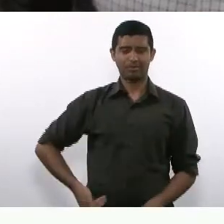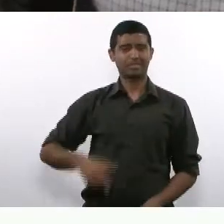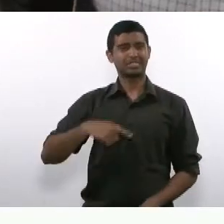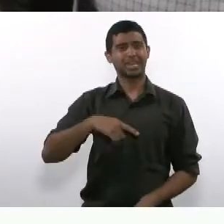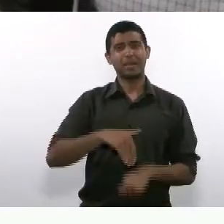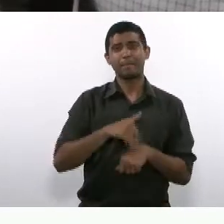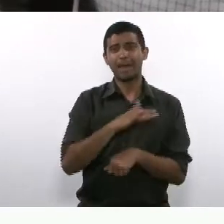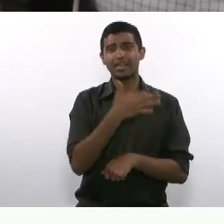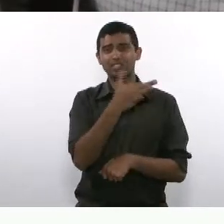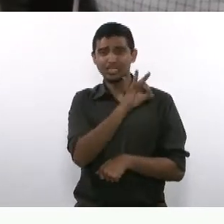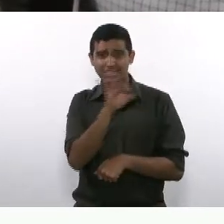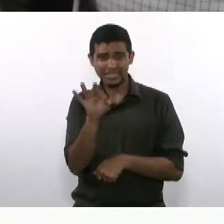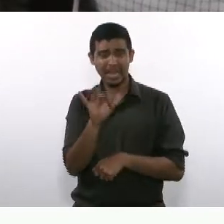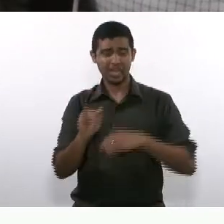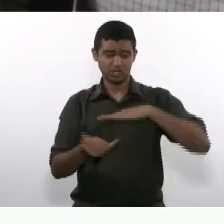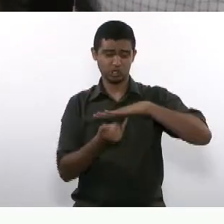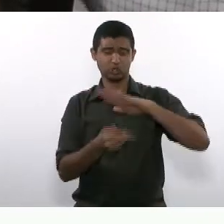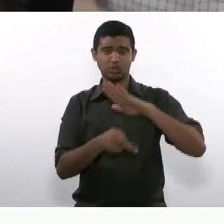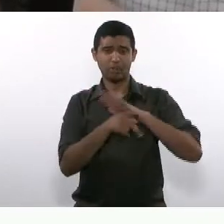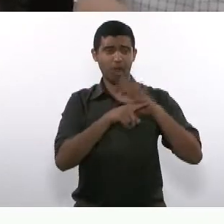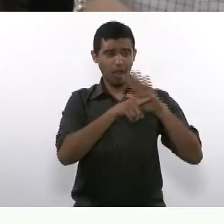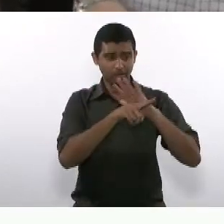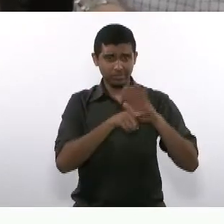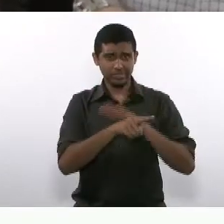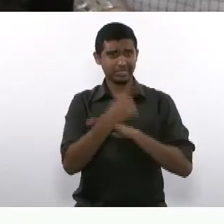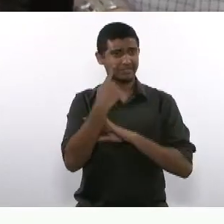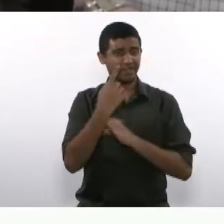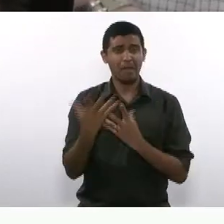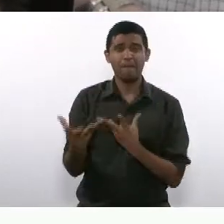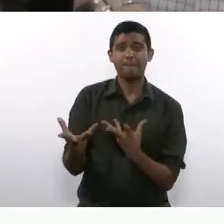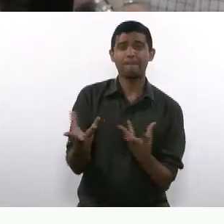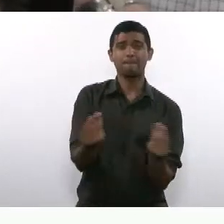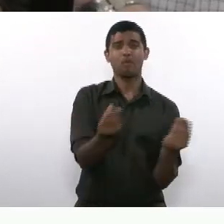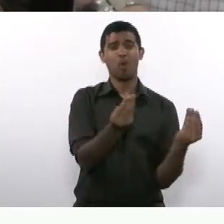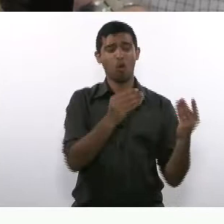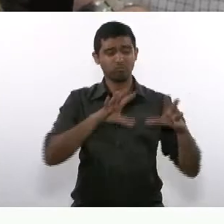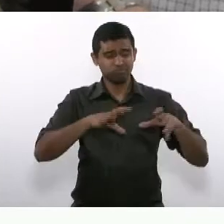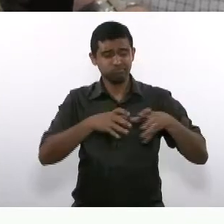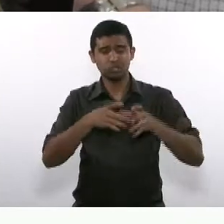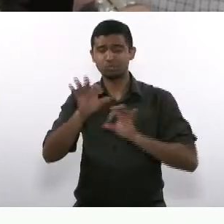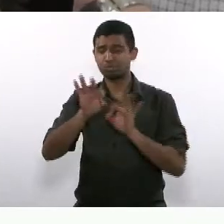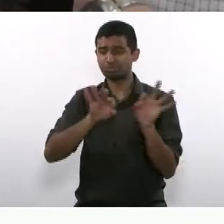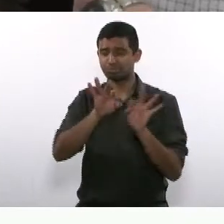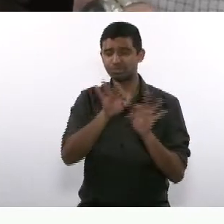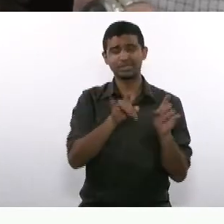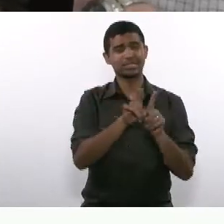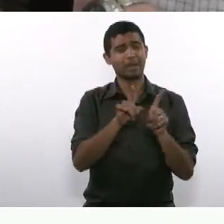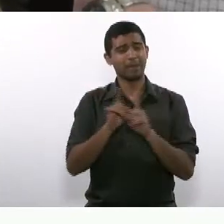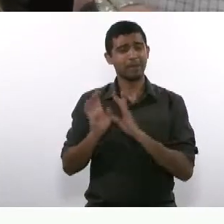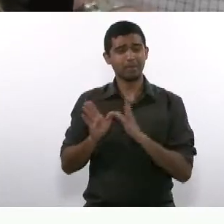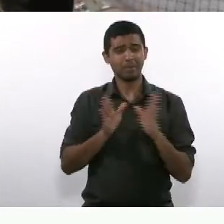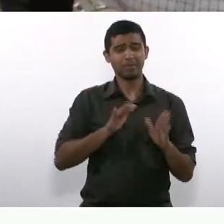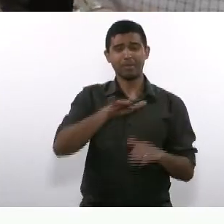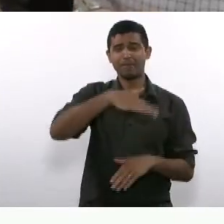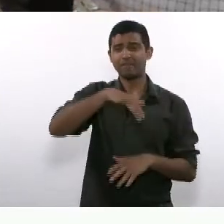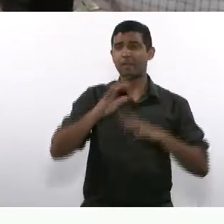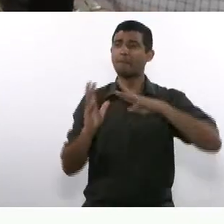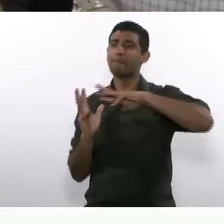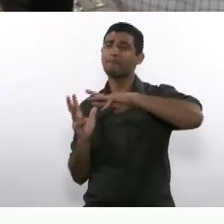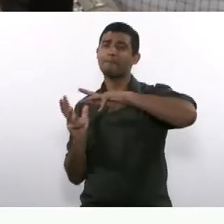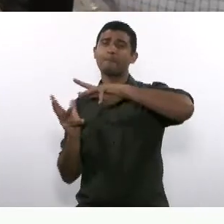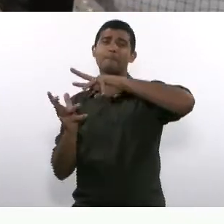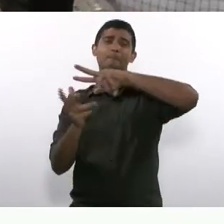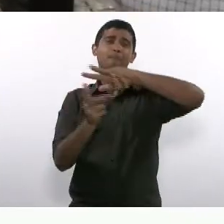pesquisas. E ali, que é um celeiro de organizadores, de captadores de eventos mundo afora, já